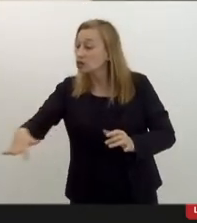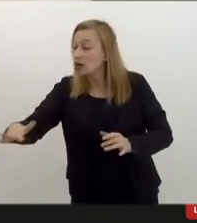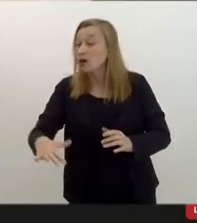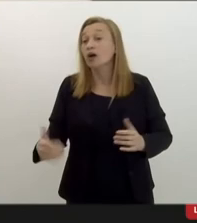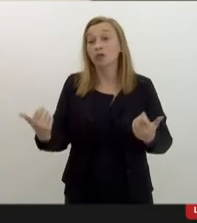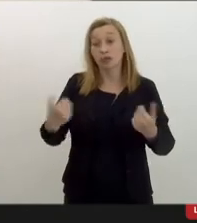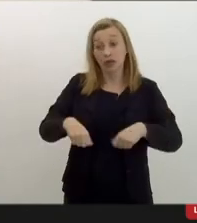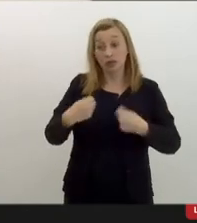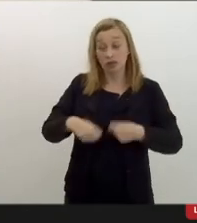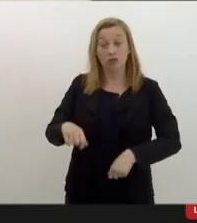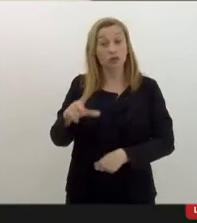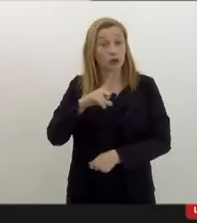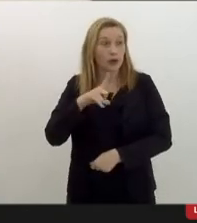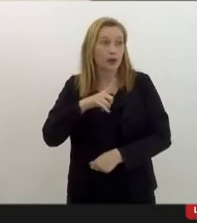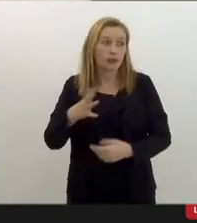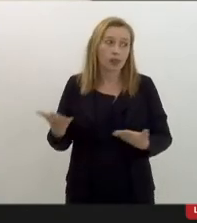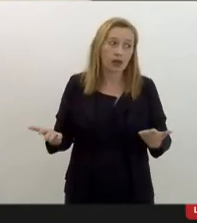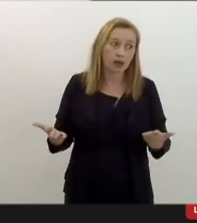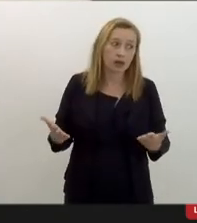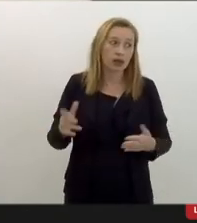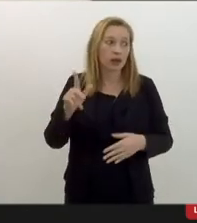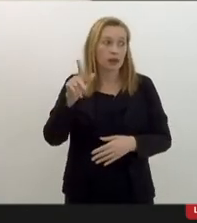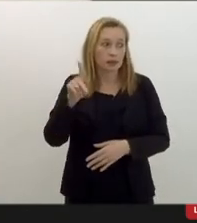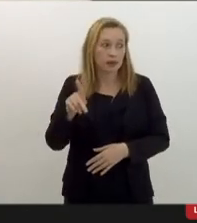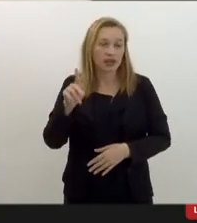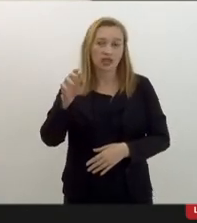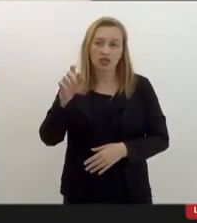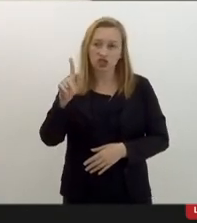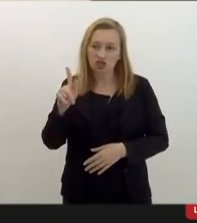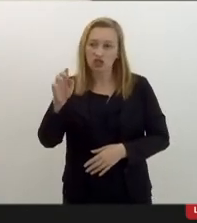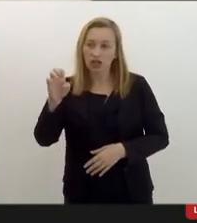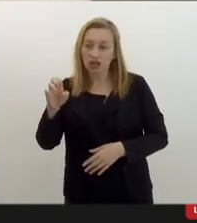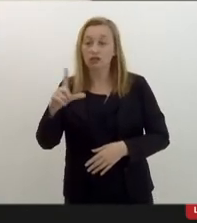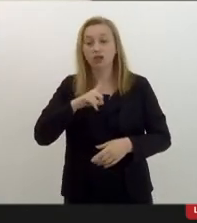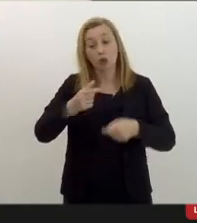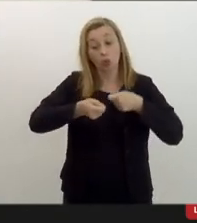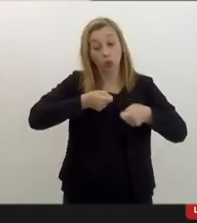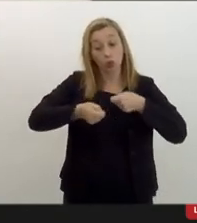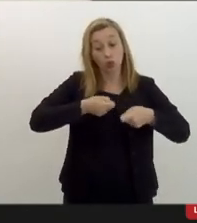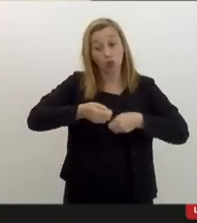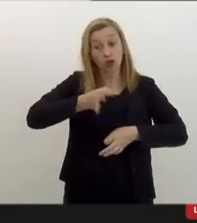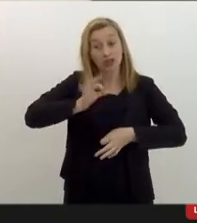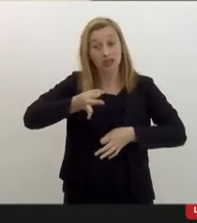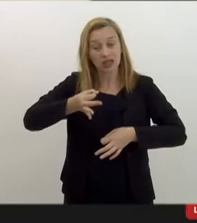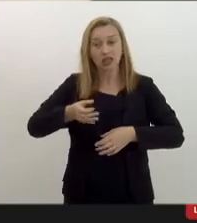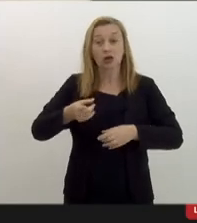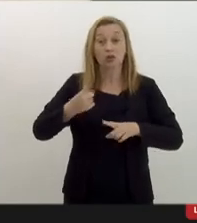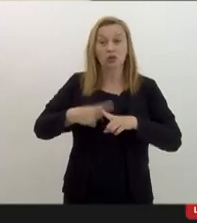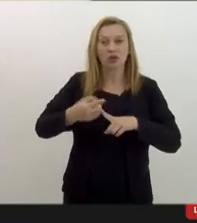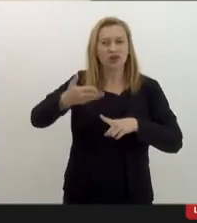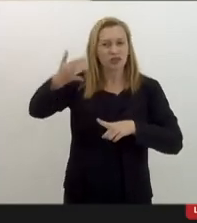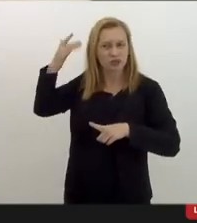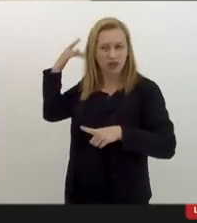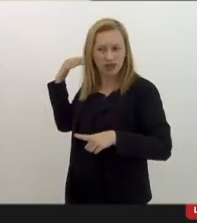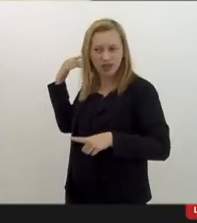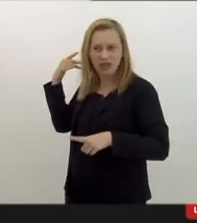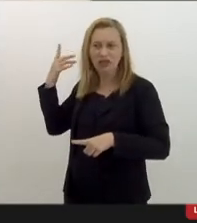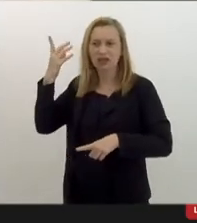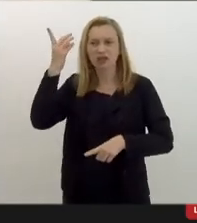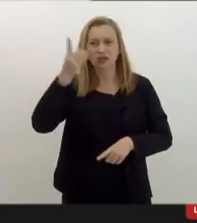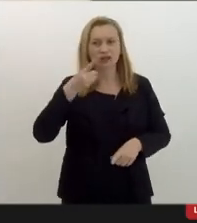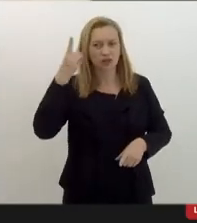isso assim é a PG tem um controle que na época que o deputado essa